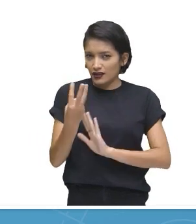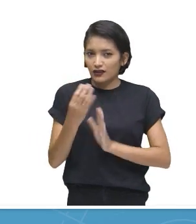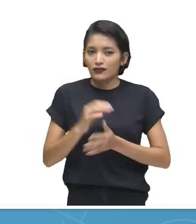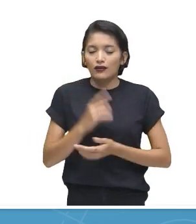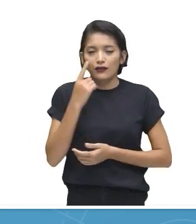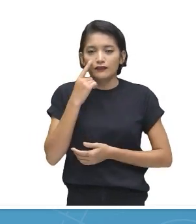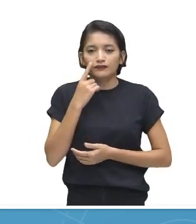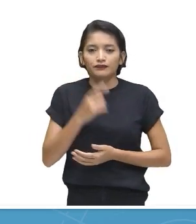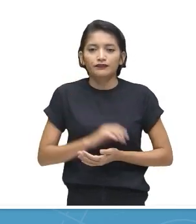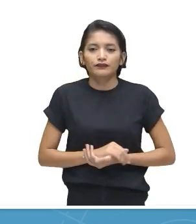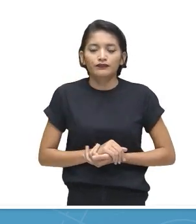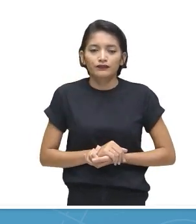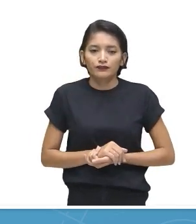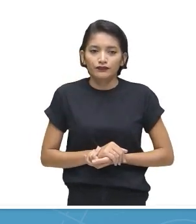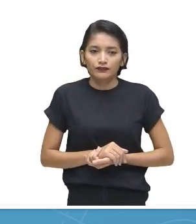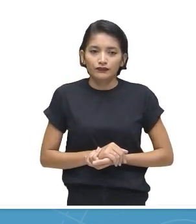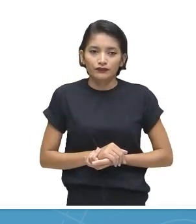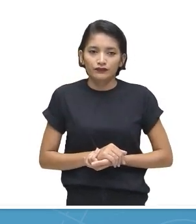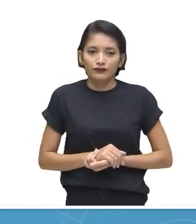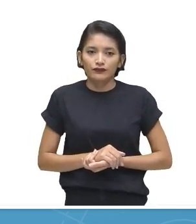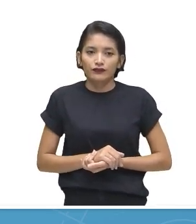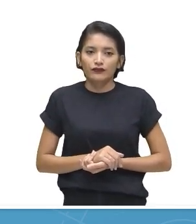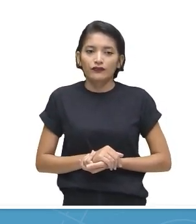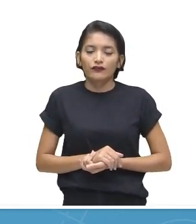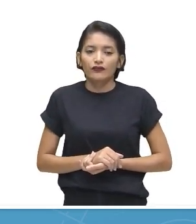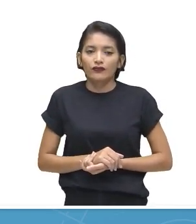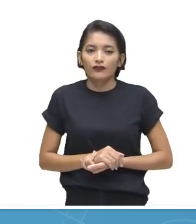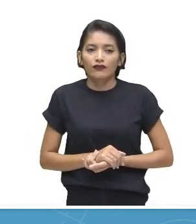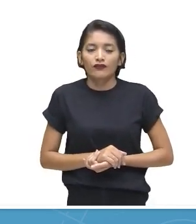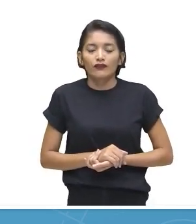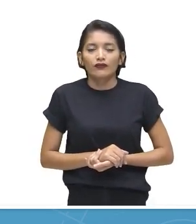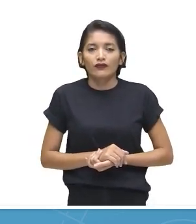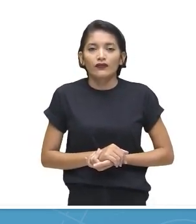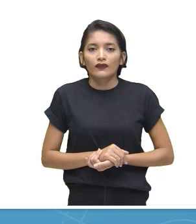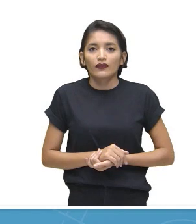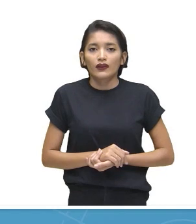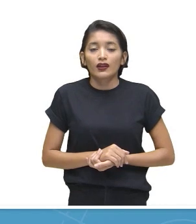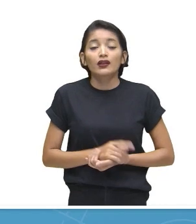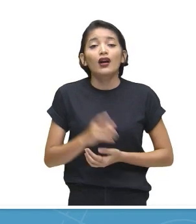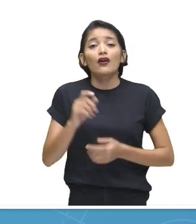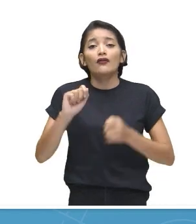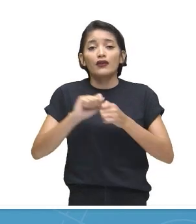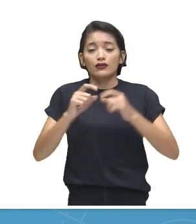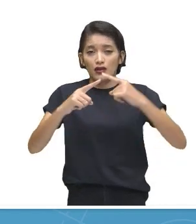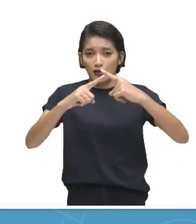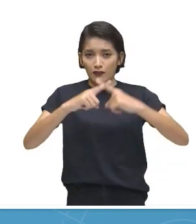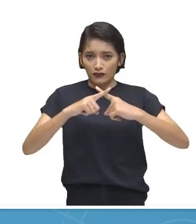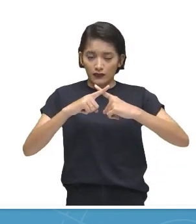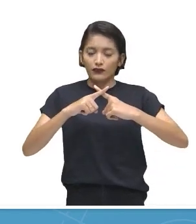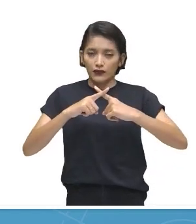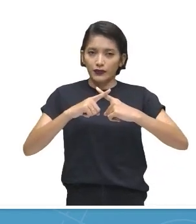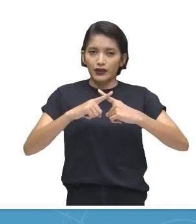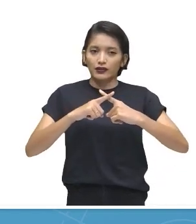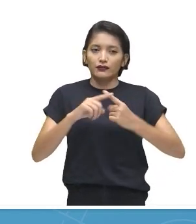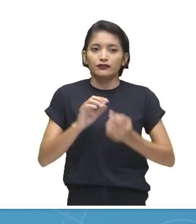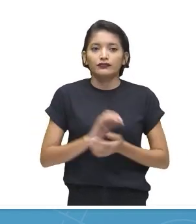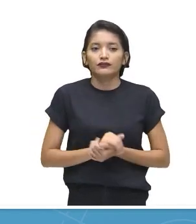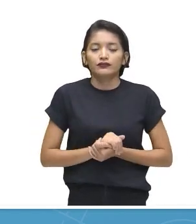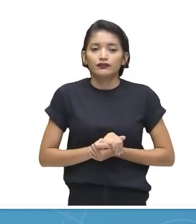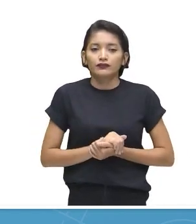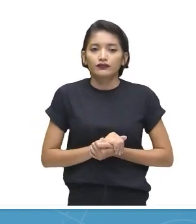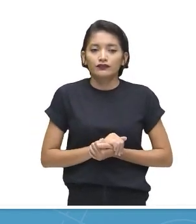ó, o tipo de um x, né? E você vai fazer essa multiplicação. Então, quando você tem